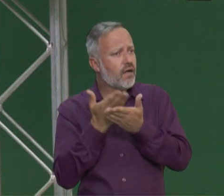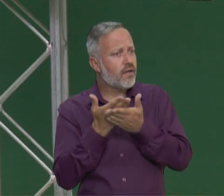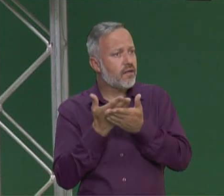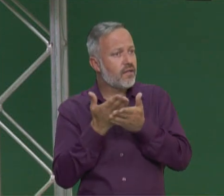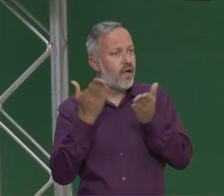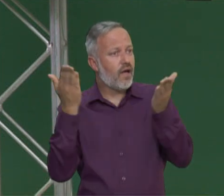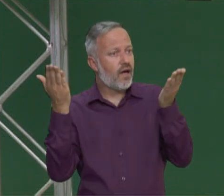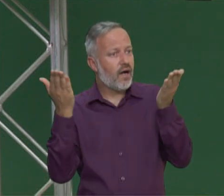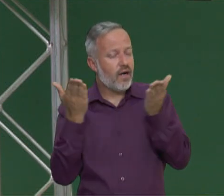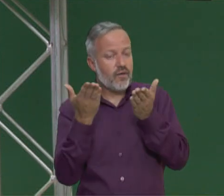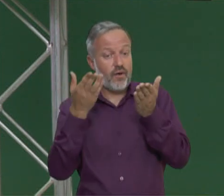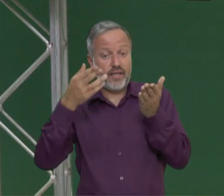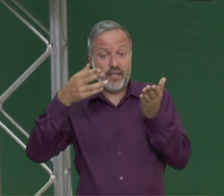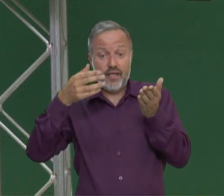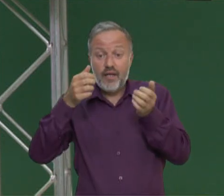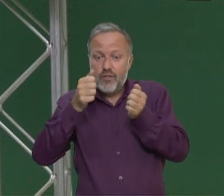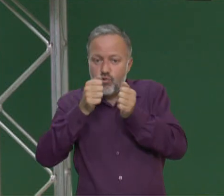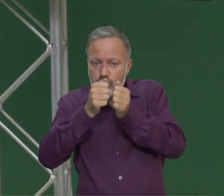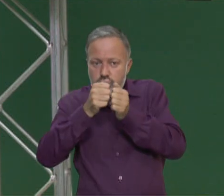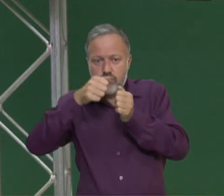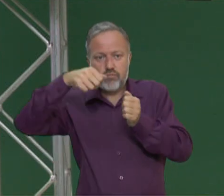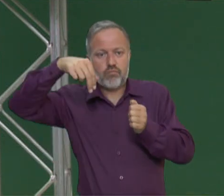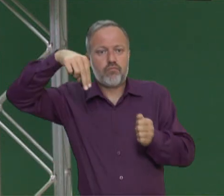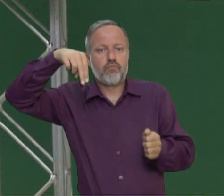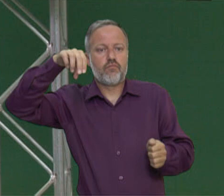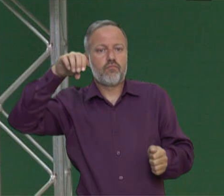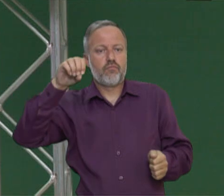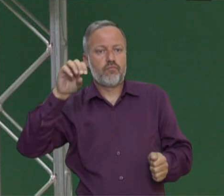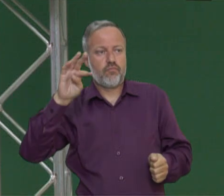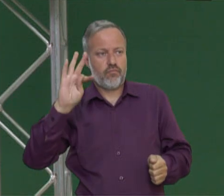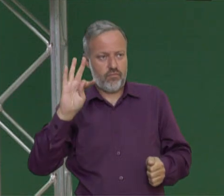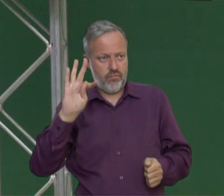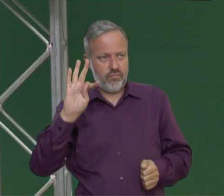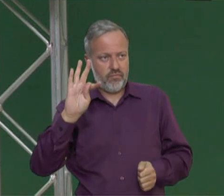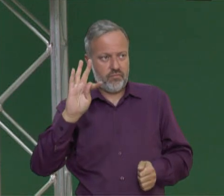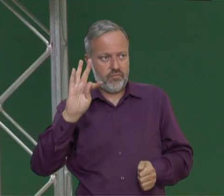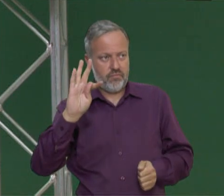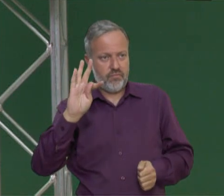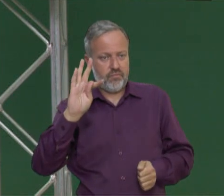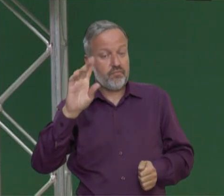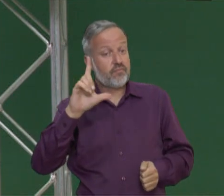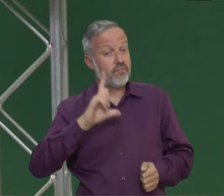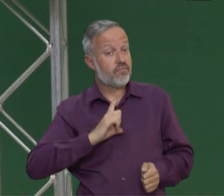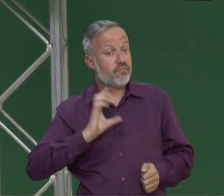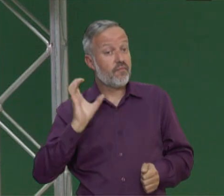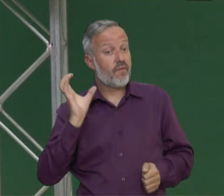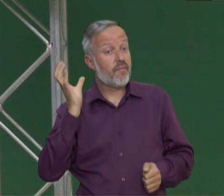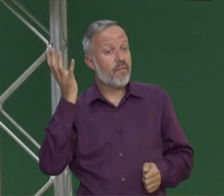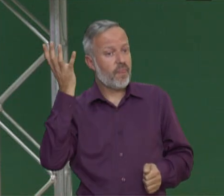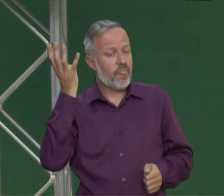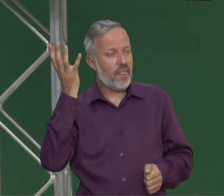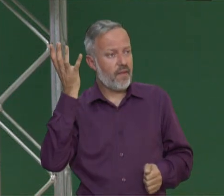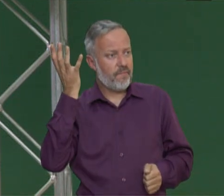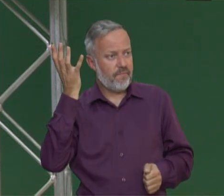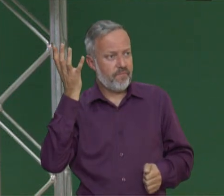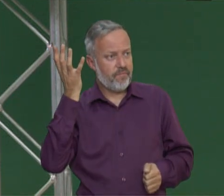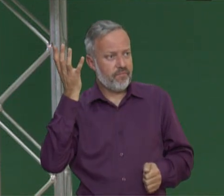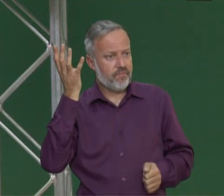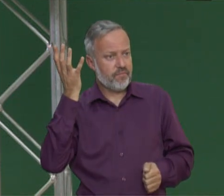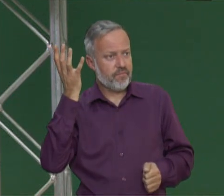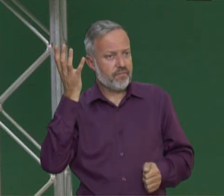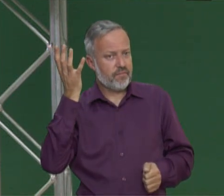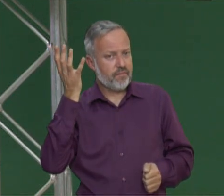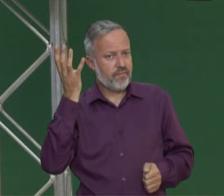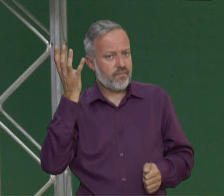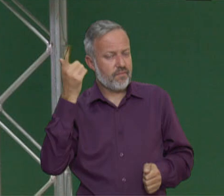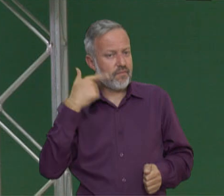not. Had not pode ser contraído. Isso costuma acontecer principalmente